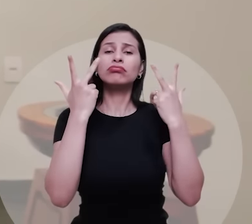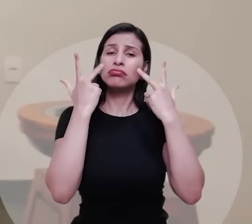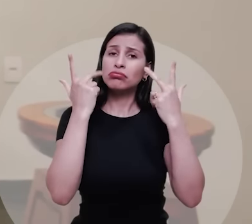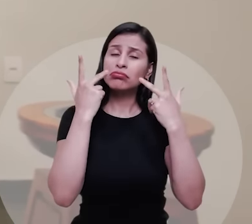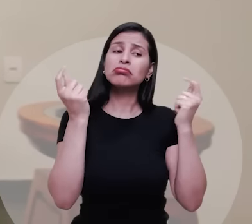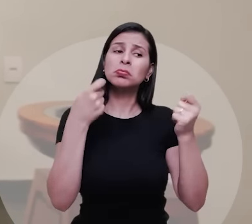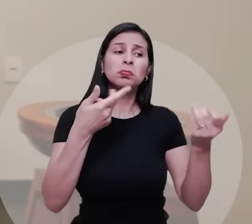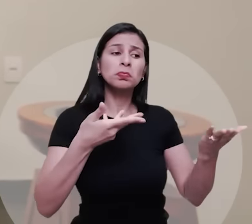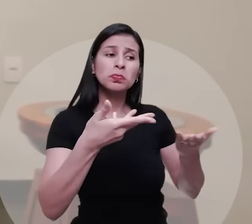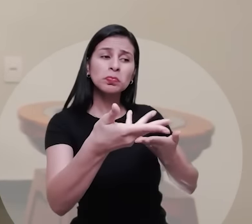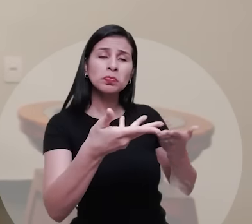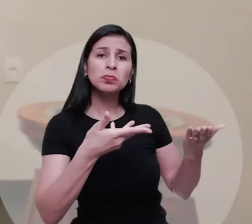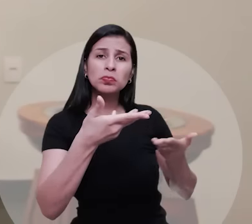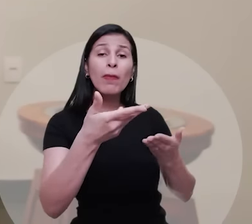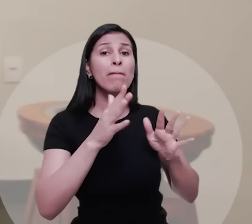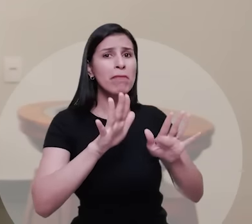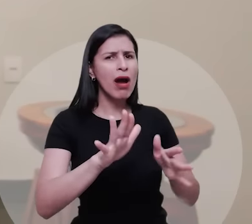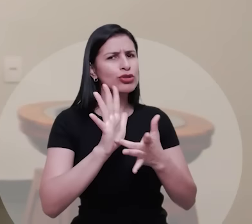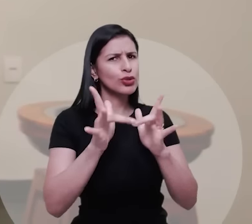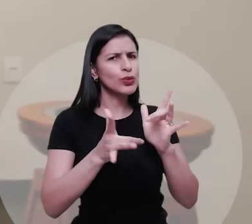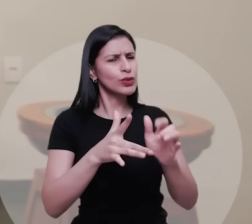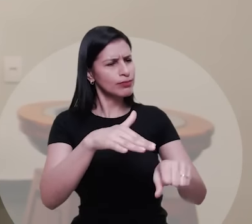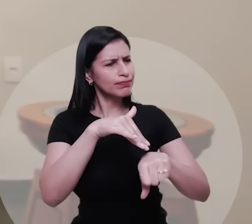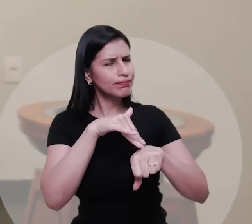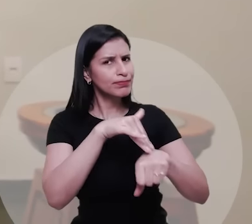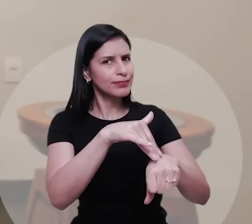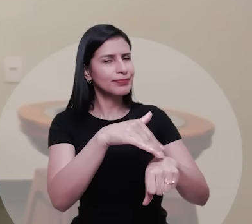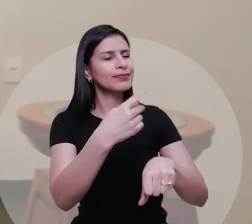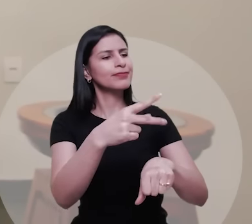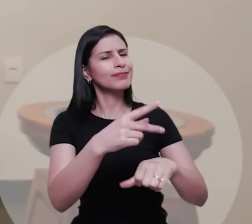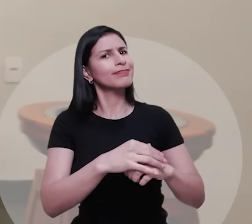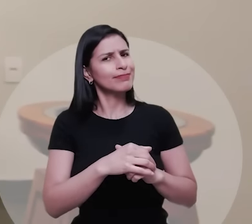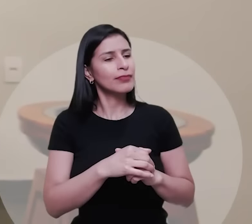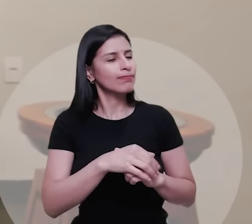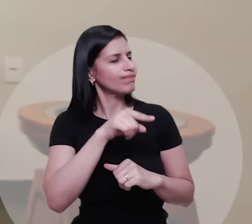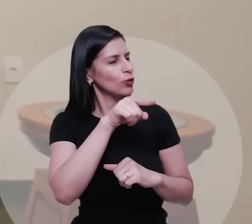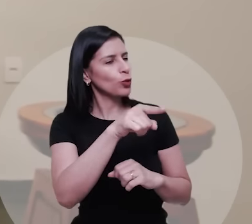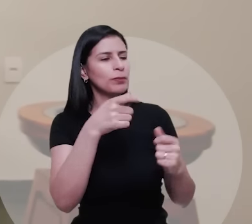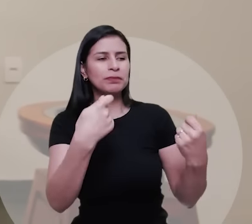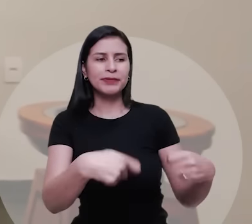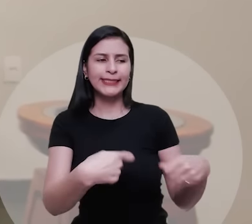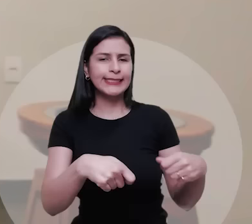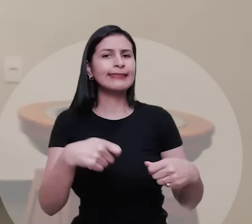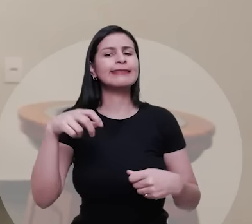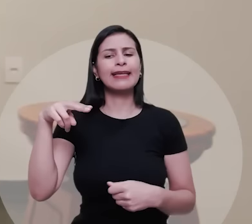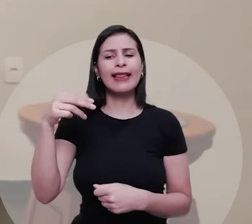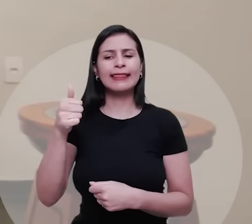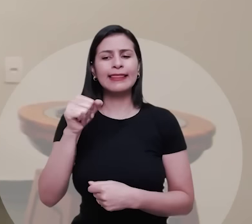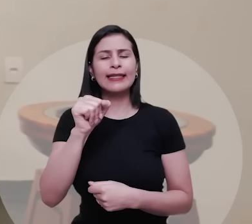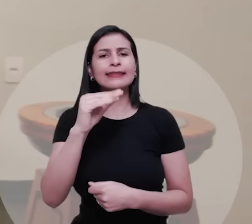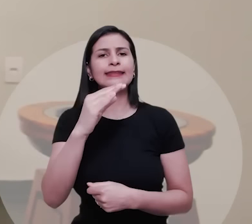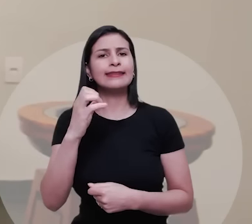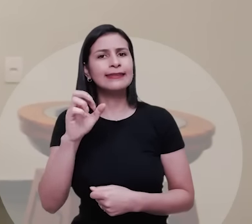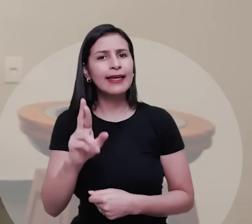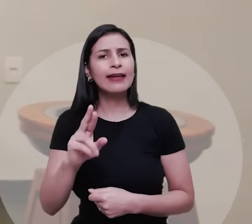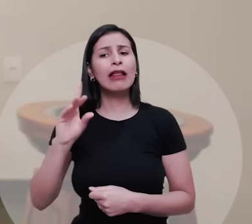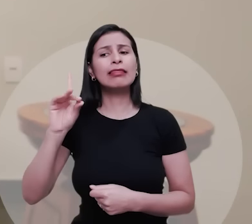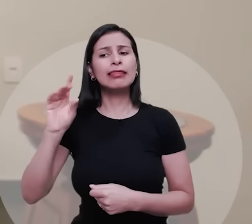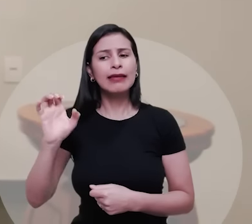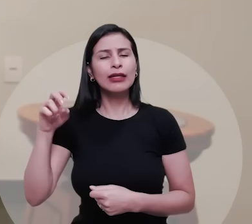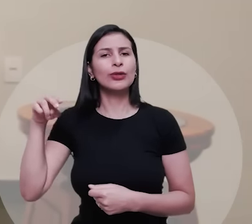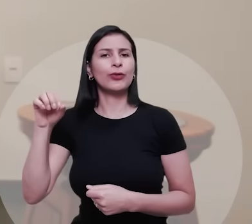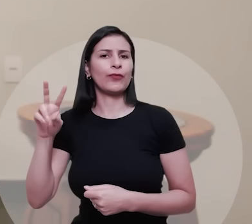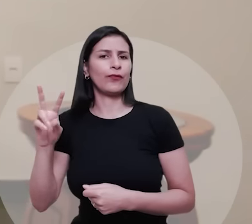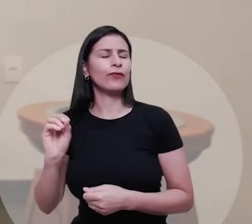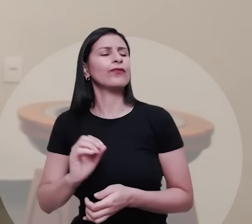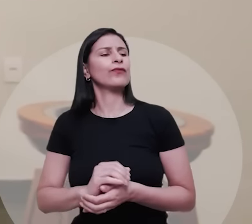Jesus o confronta direto e diz: você precisa nascer de novo. Mas o que significa